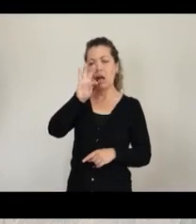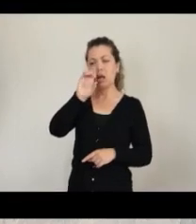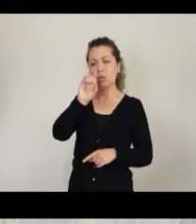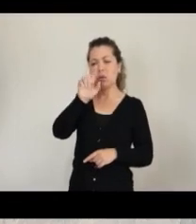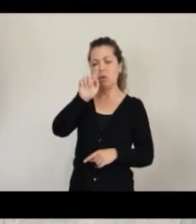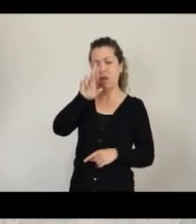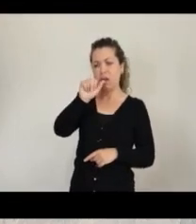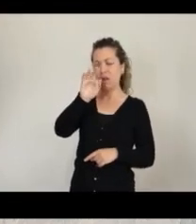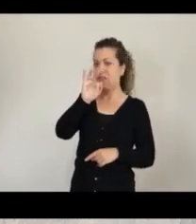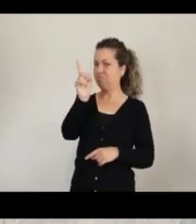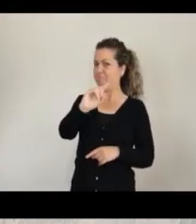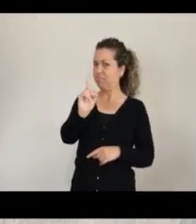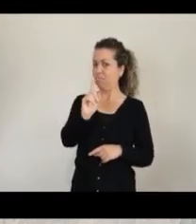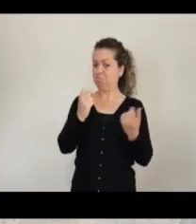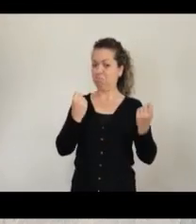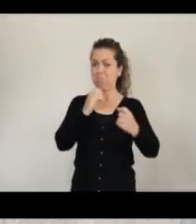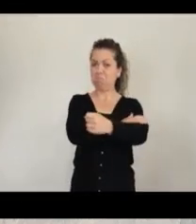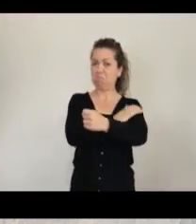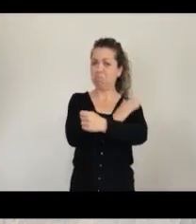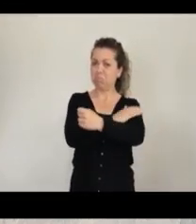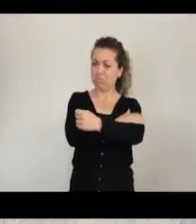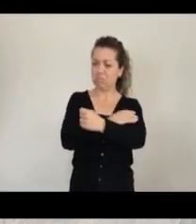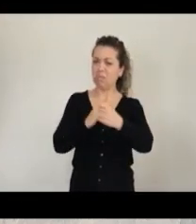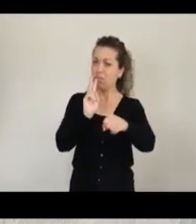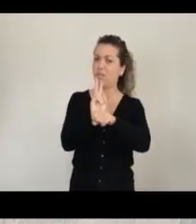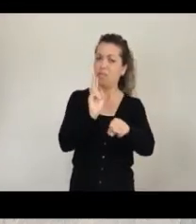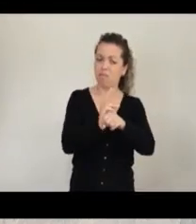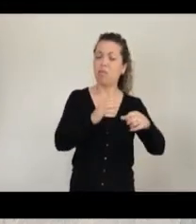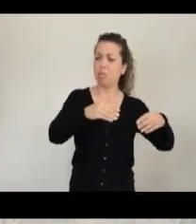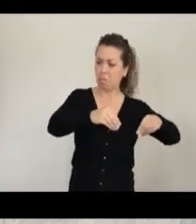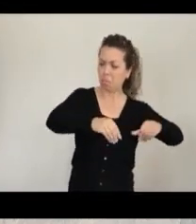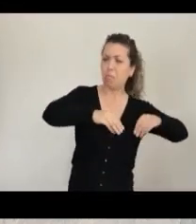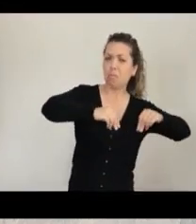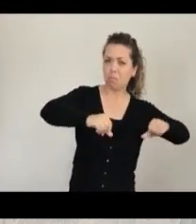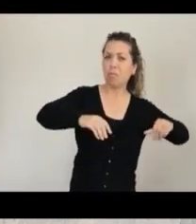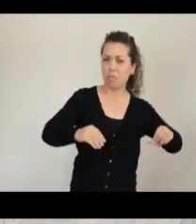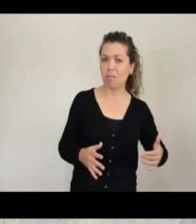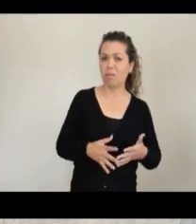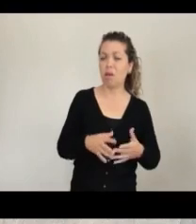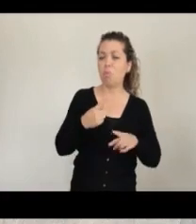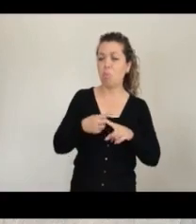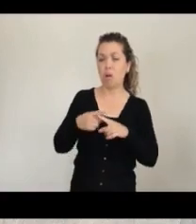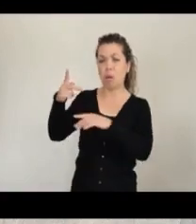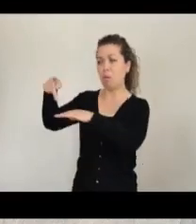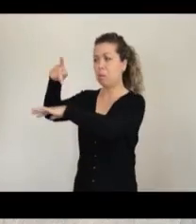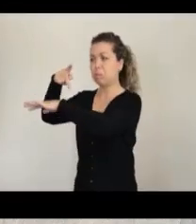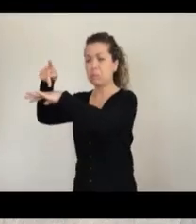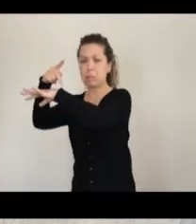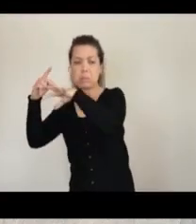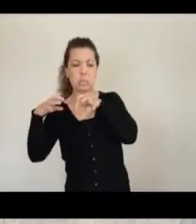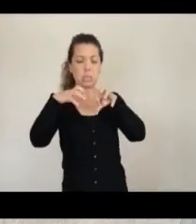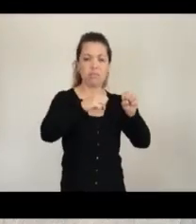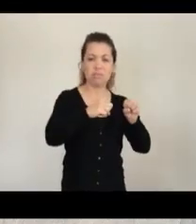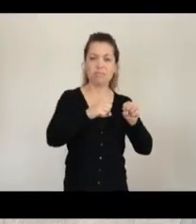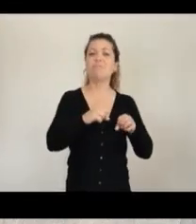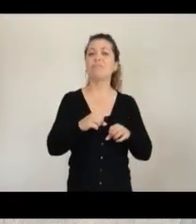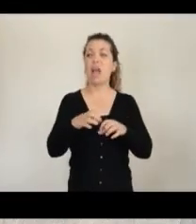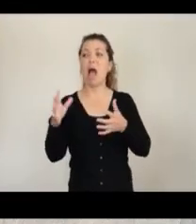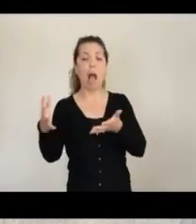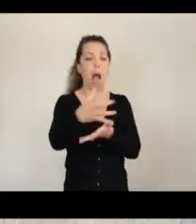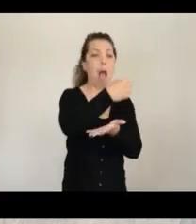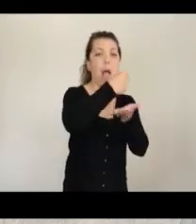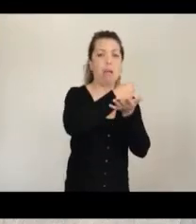por armadores de Santos e do Rio de Janeiro. Alguns pesquisadores atribuem à construção naval o segundo ciclo econômico